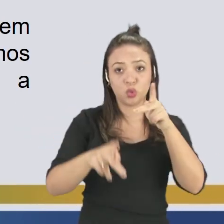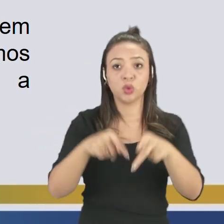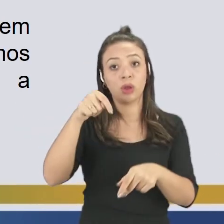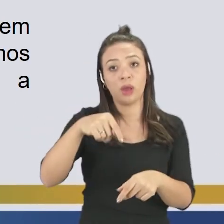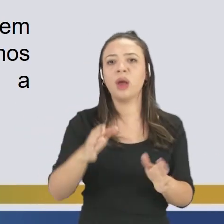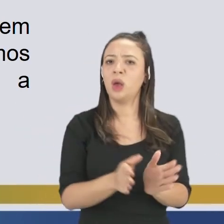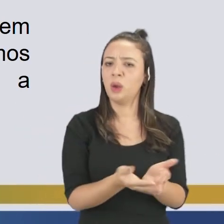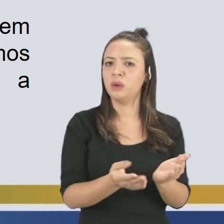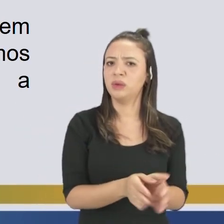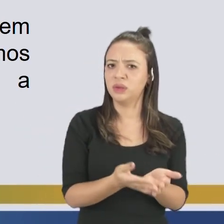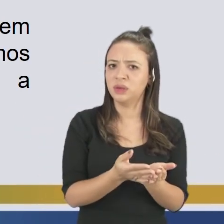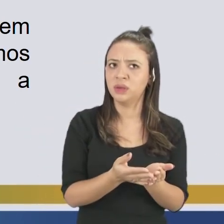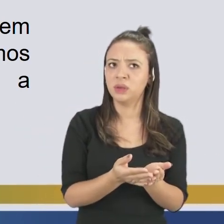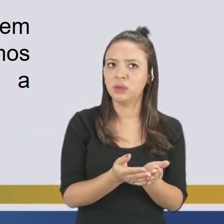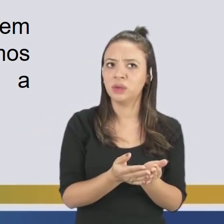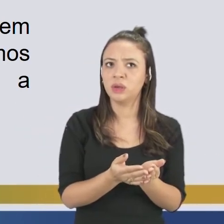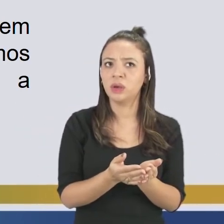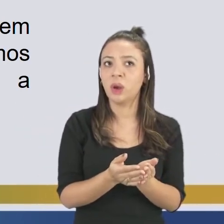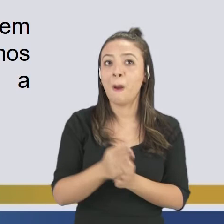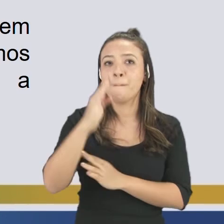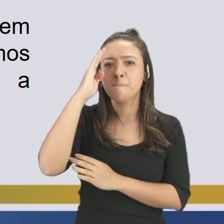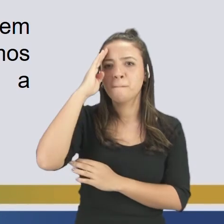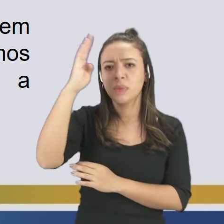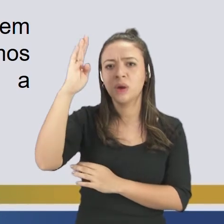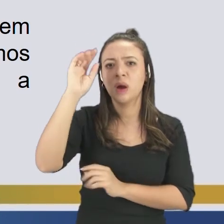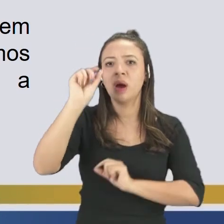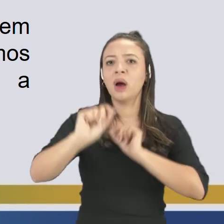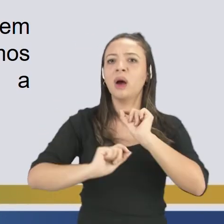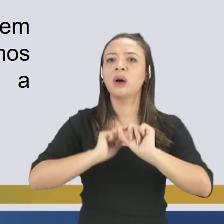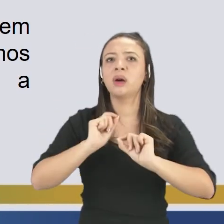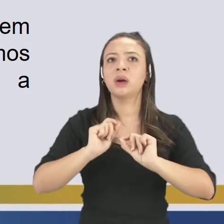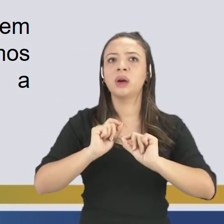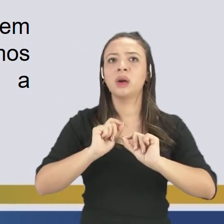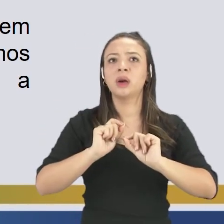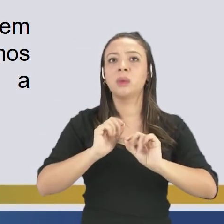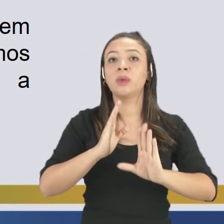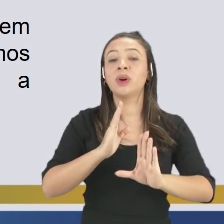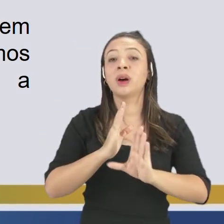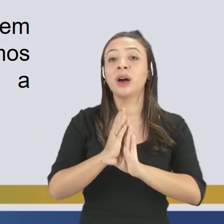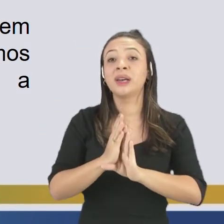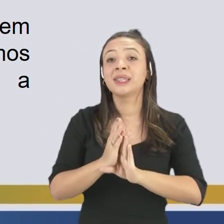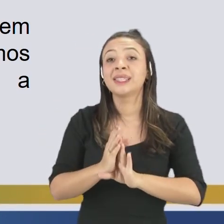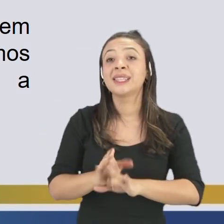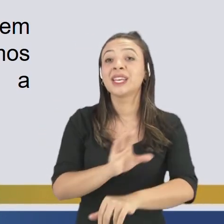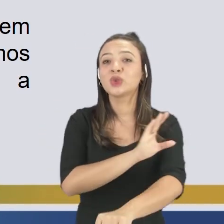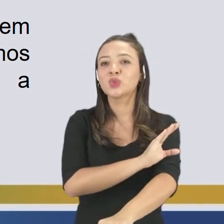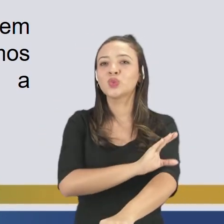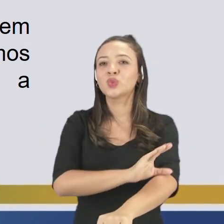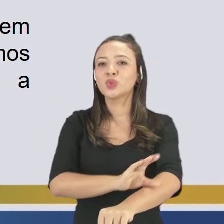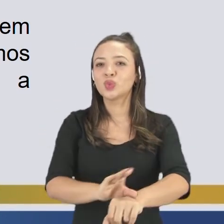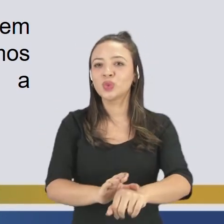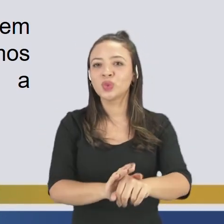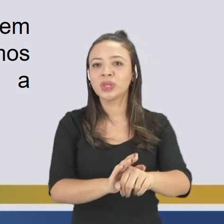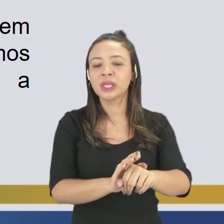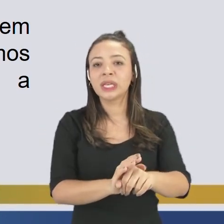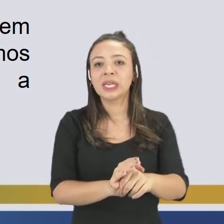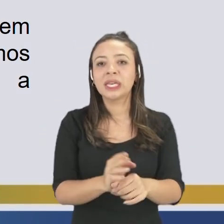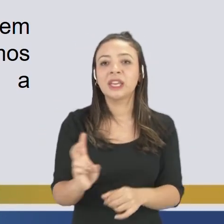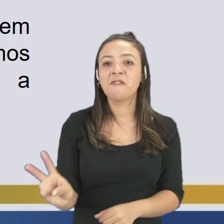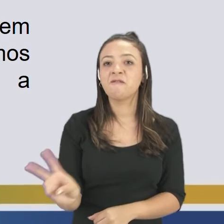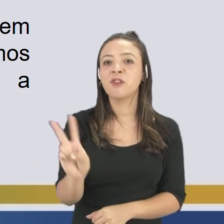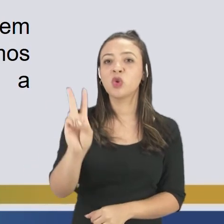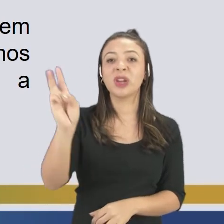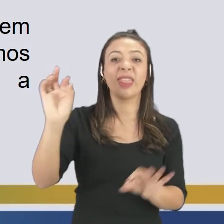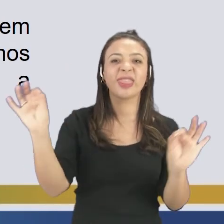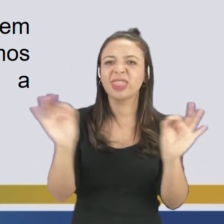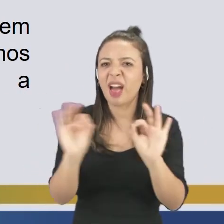no Brasil. O principal fator reside em uma tradição cultural de desvalorização do trabalho. A maior